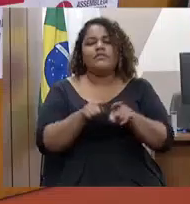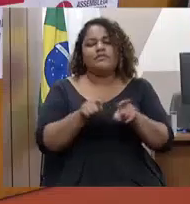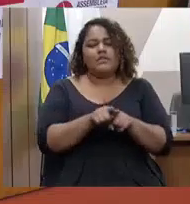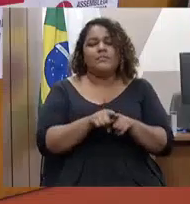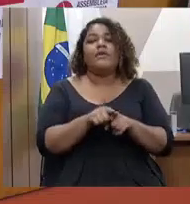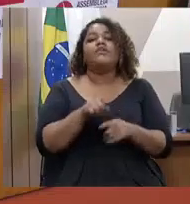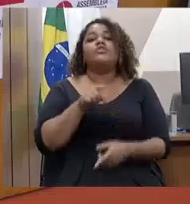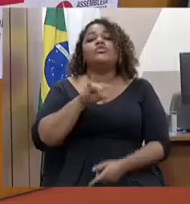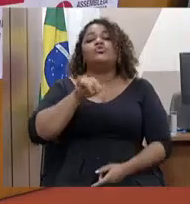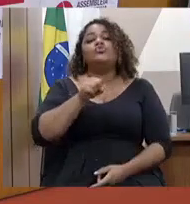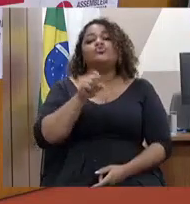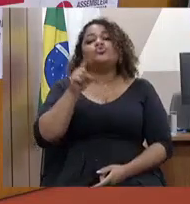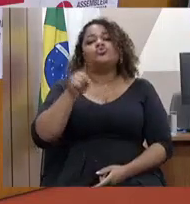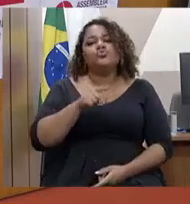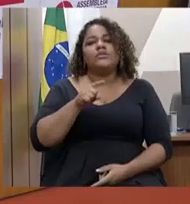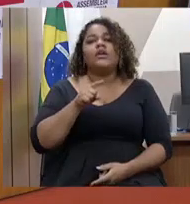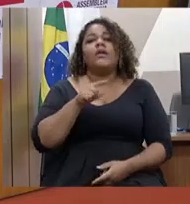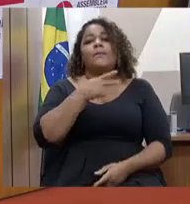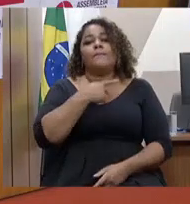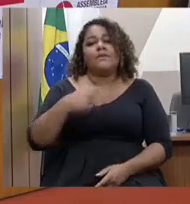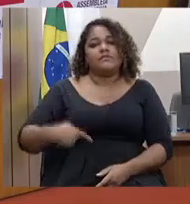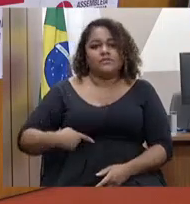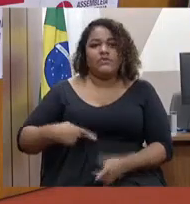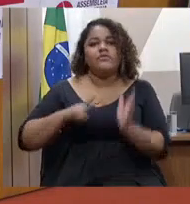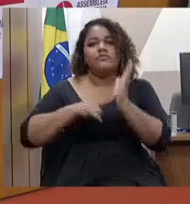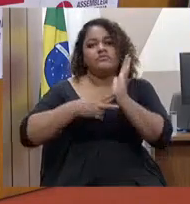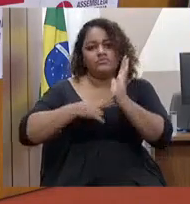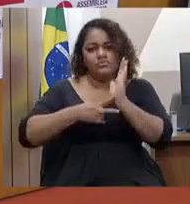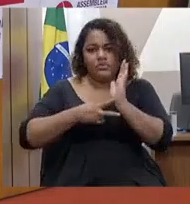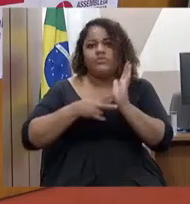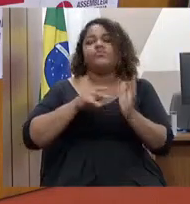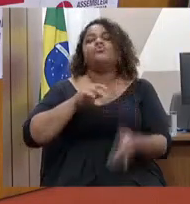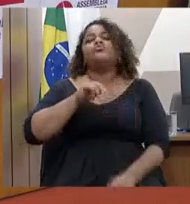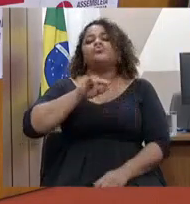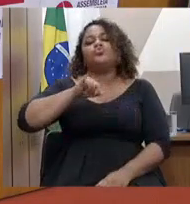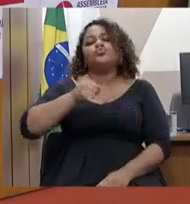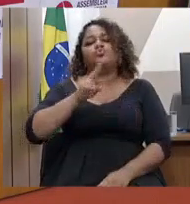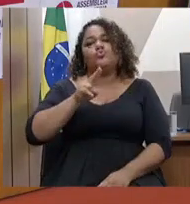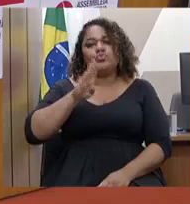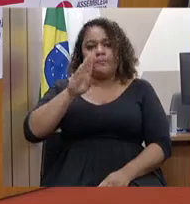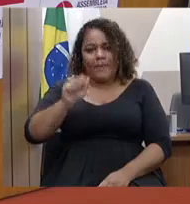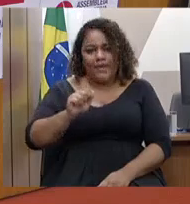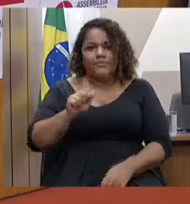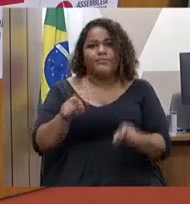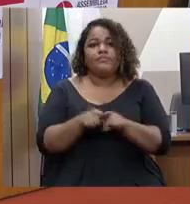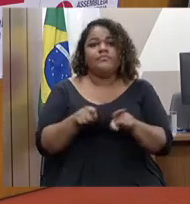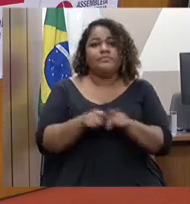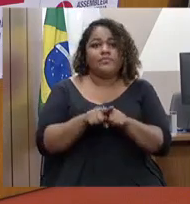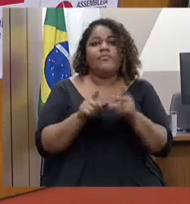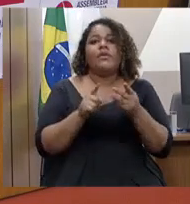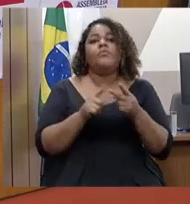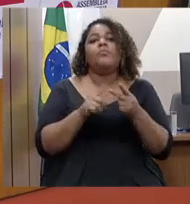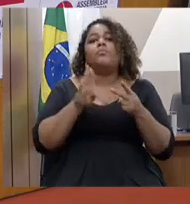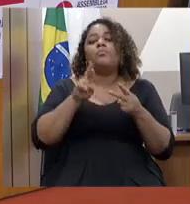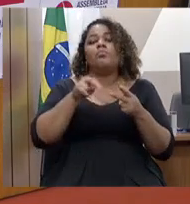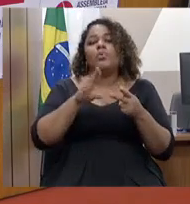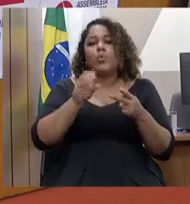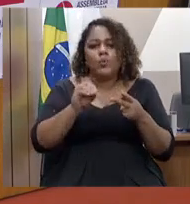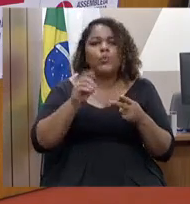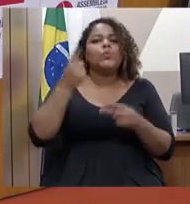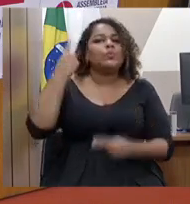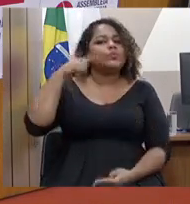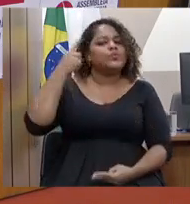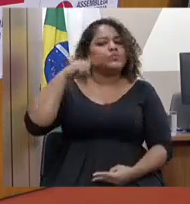presidente do sindicato dos marceneiros de Ubá e também senhor de Oliveira advogado